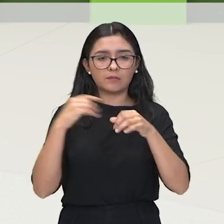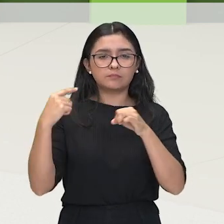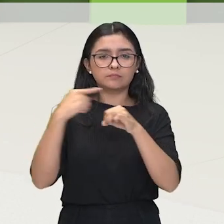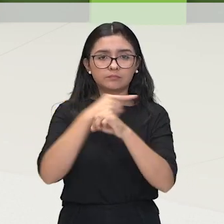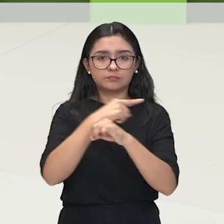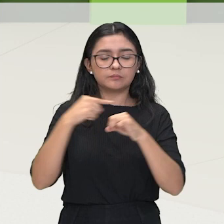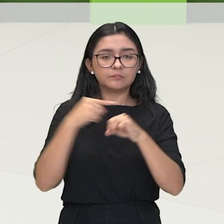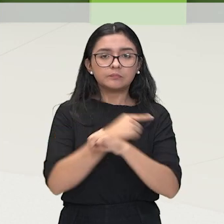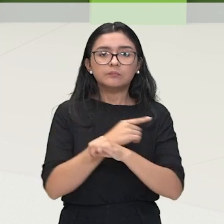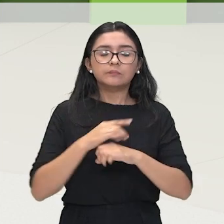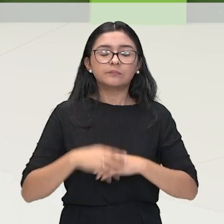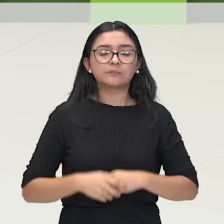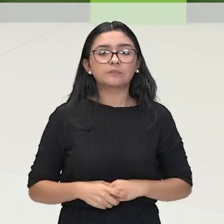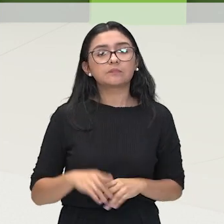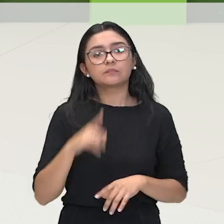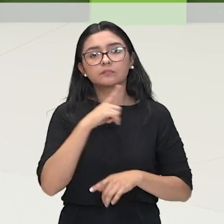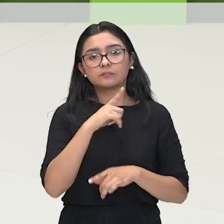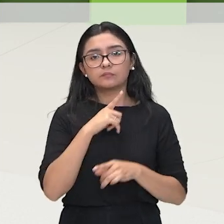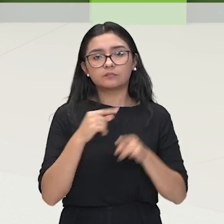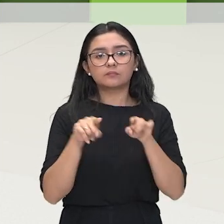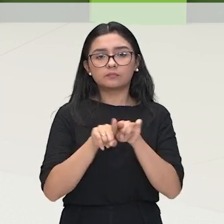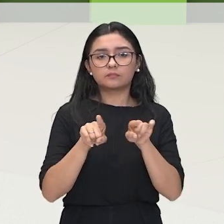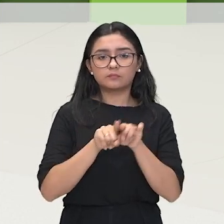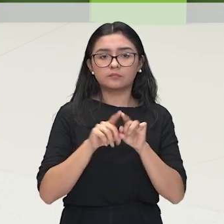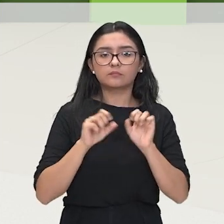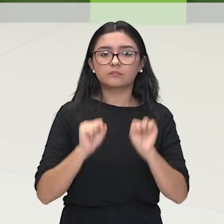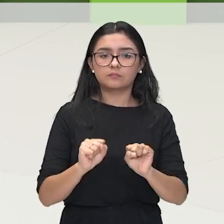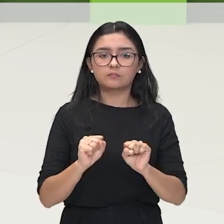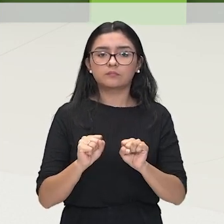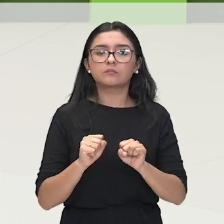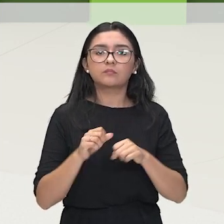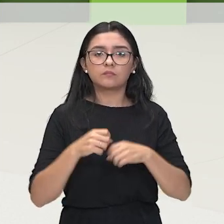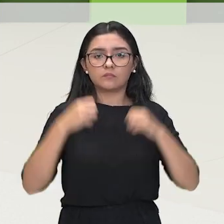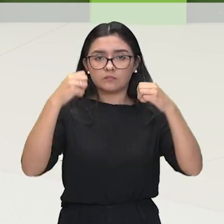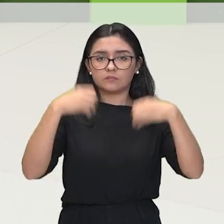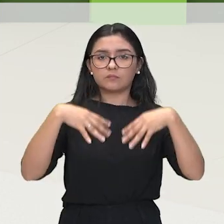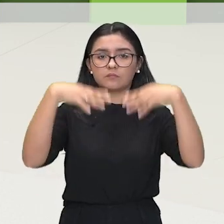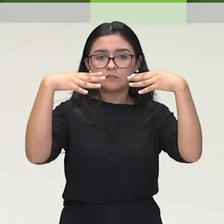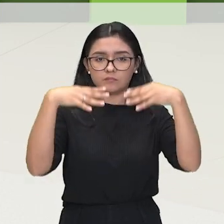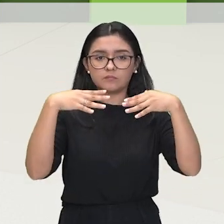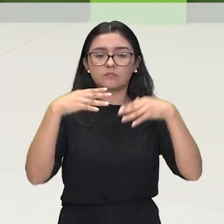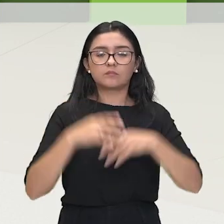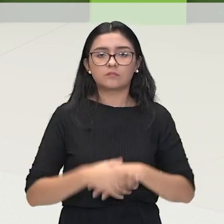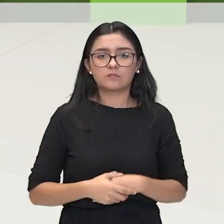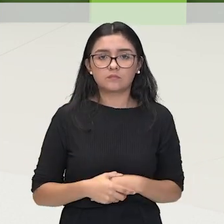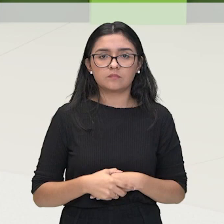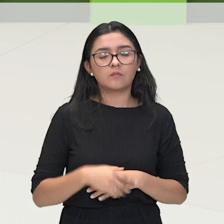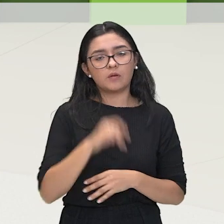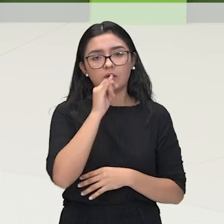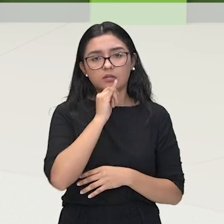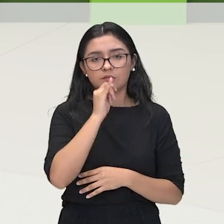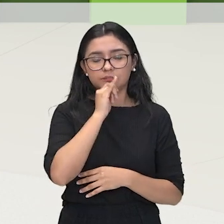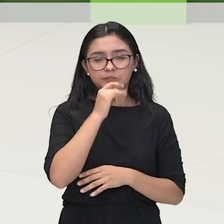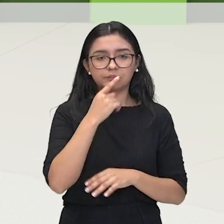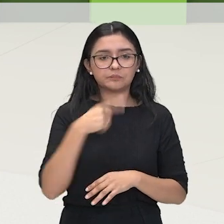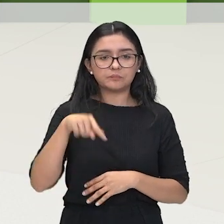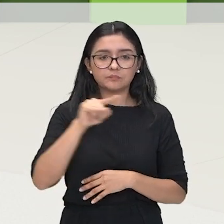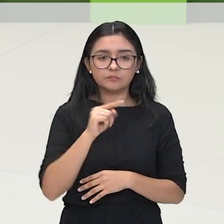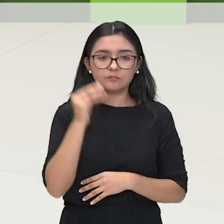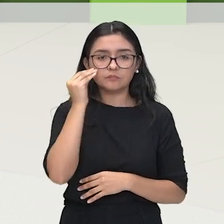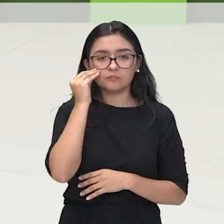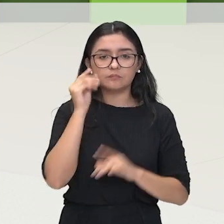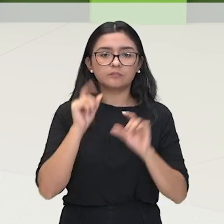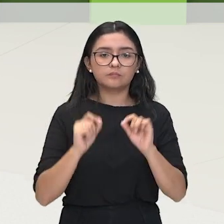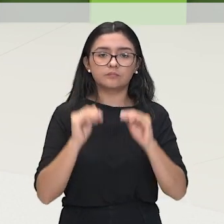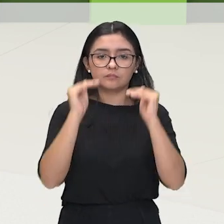vibrar. Nós também podemos brincar aqui com a luz visível, passando aí pelo CO2, por exemplo.